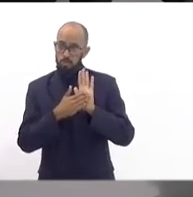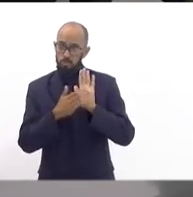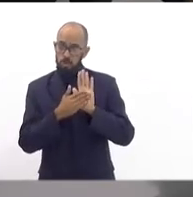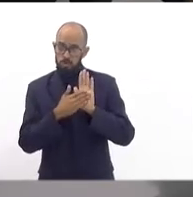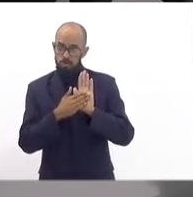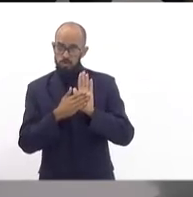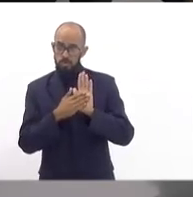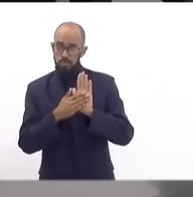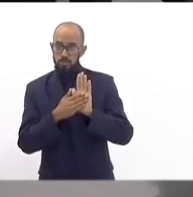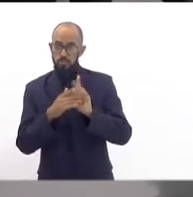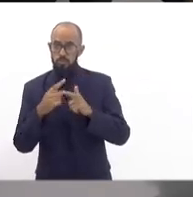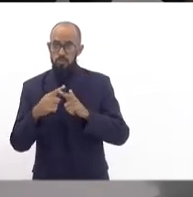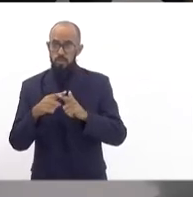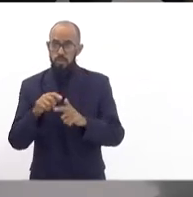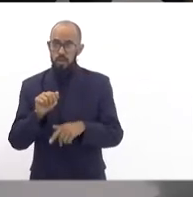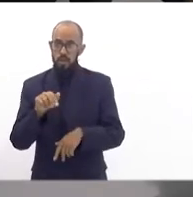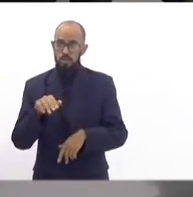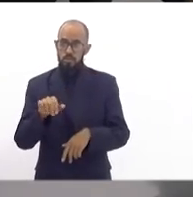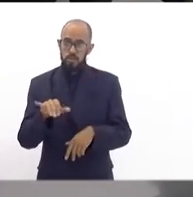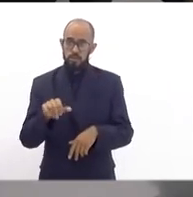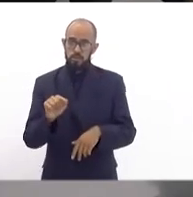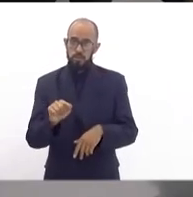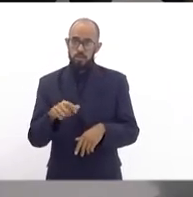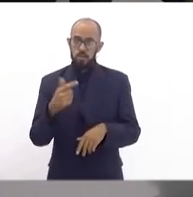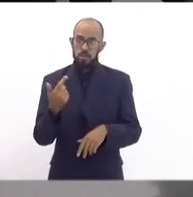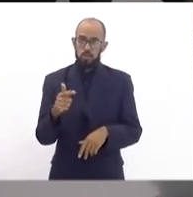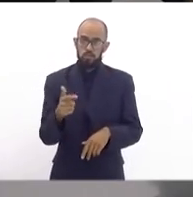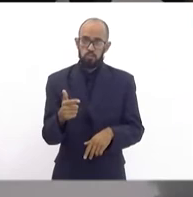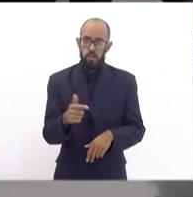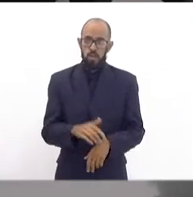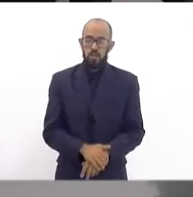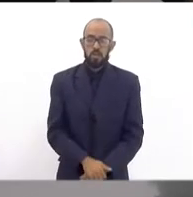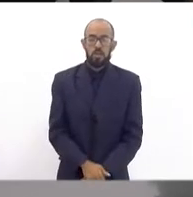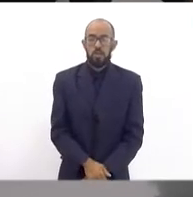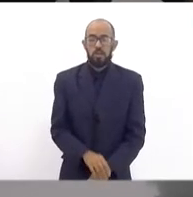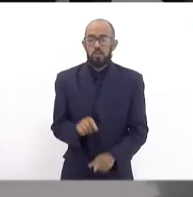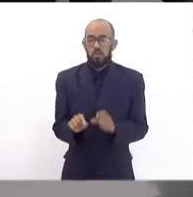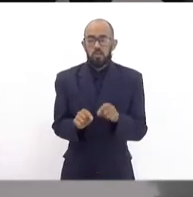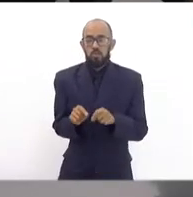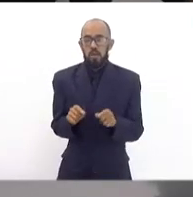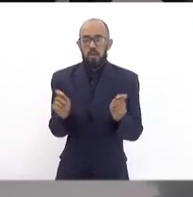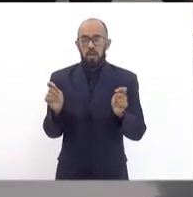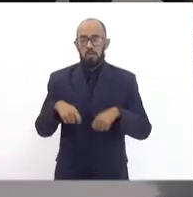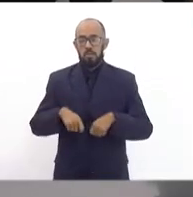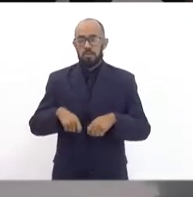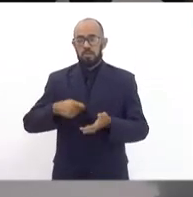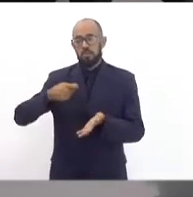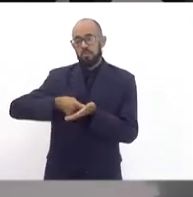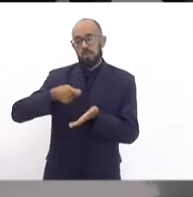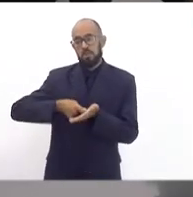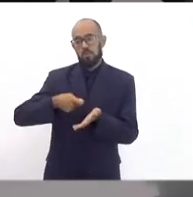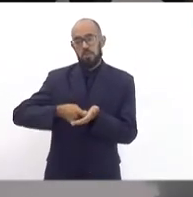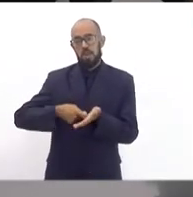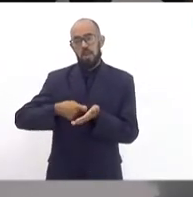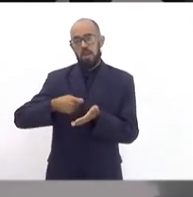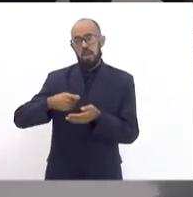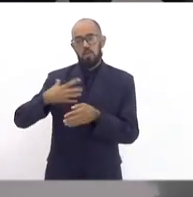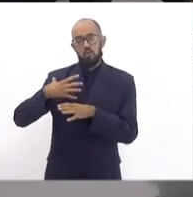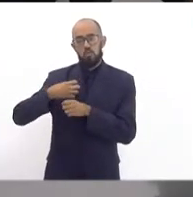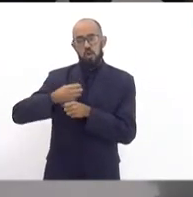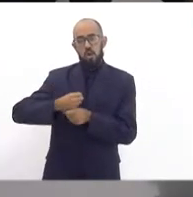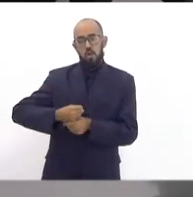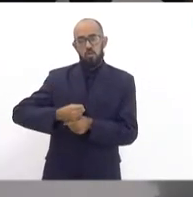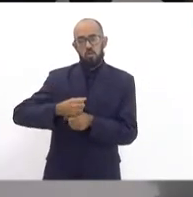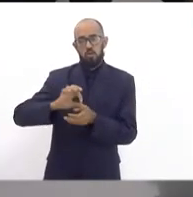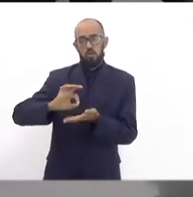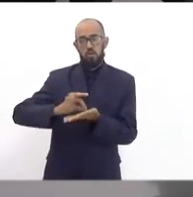a agência, ela não tem o poder de determinar qual é a fórmula de reajuste do